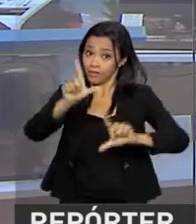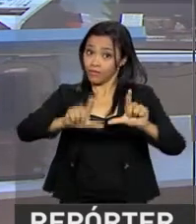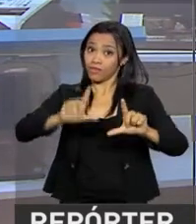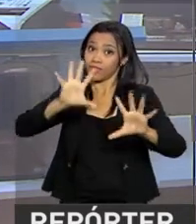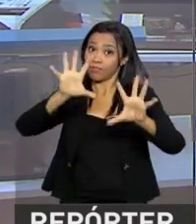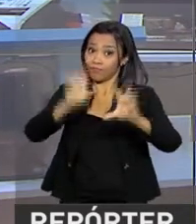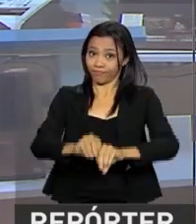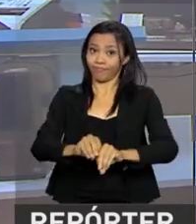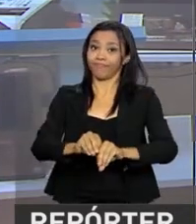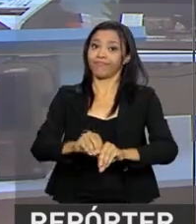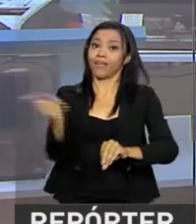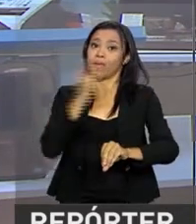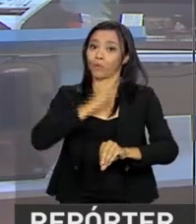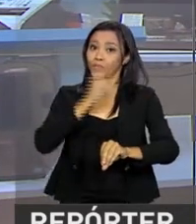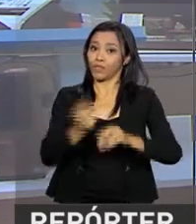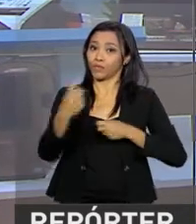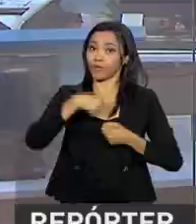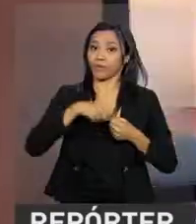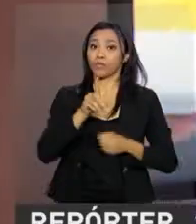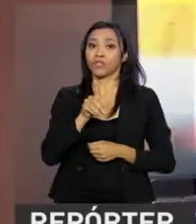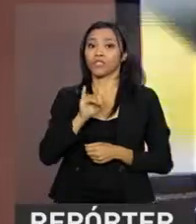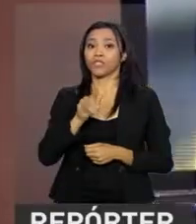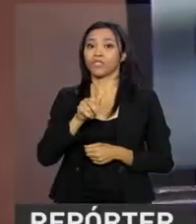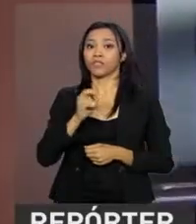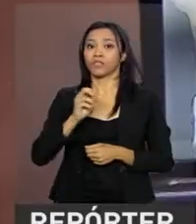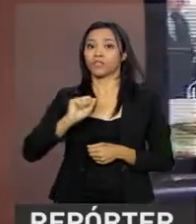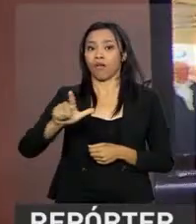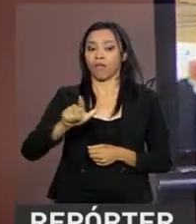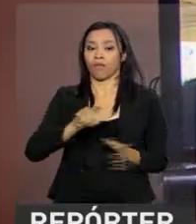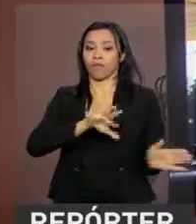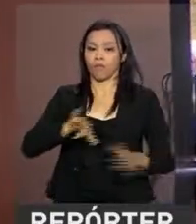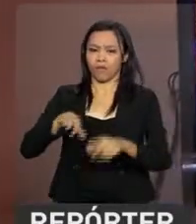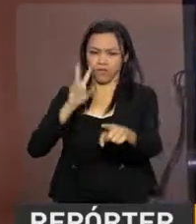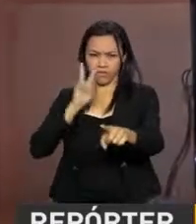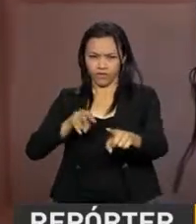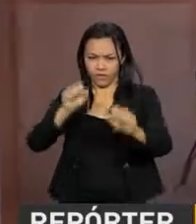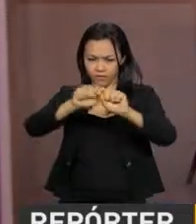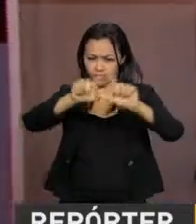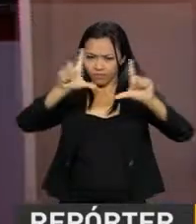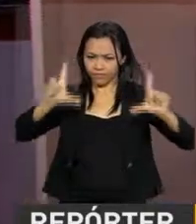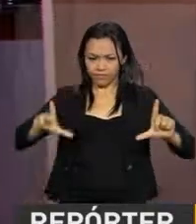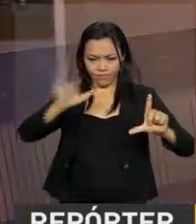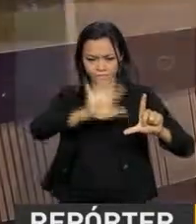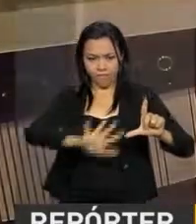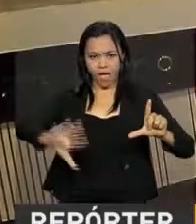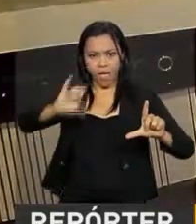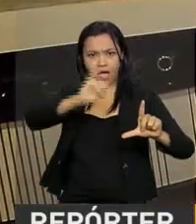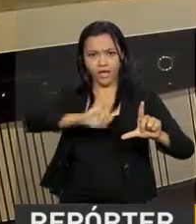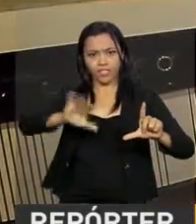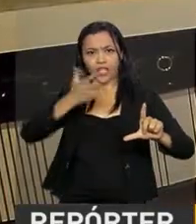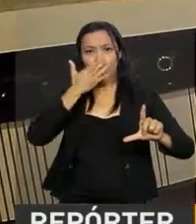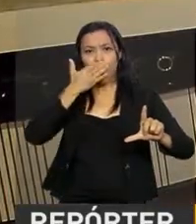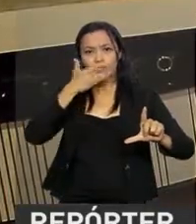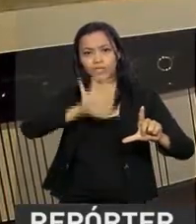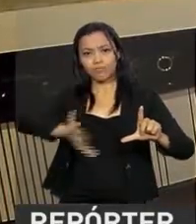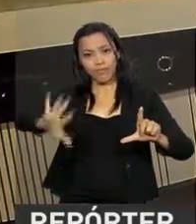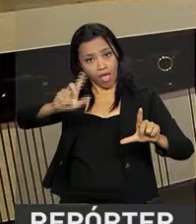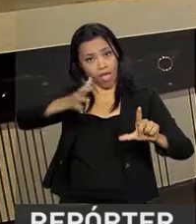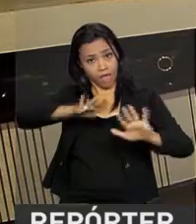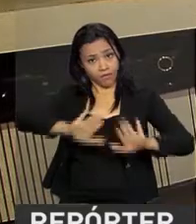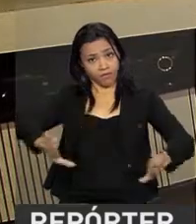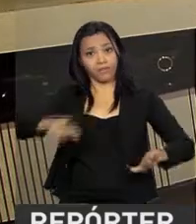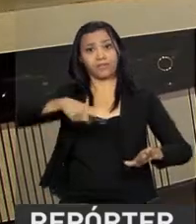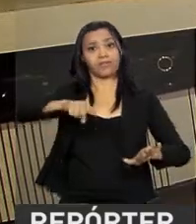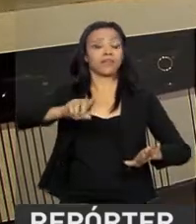para mudar o digital imagem muito melhor mais nítida e colorida assim será a tv de